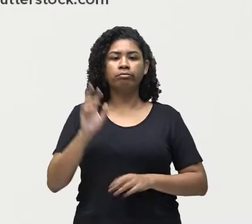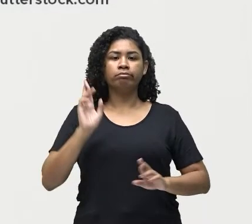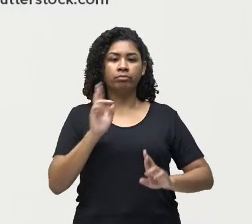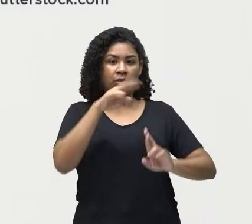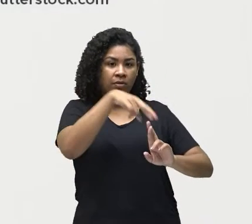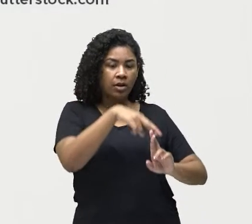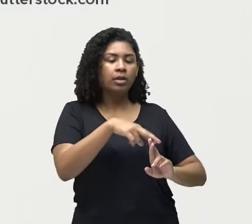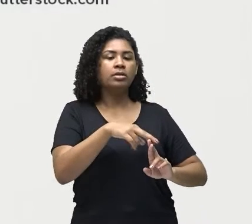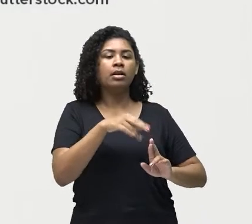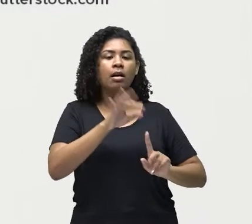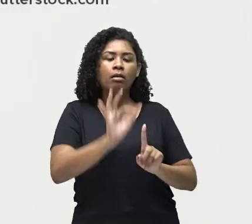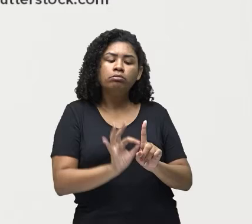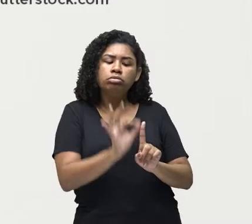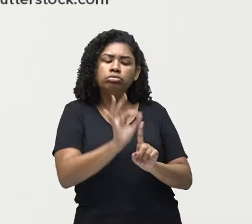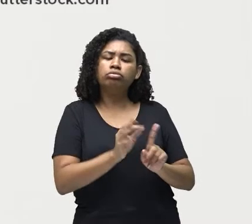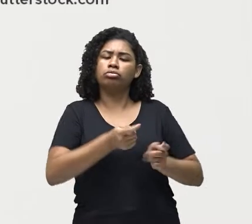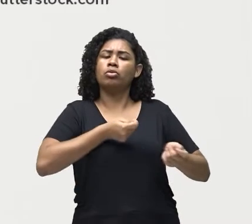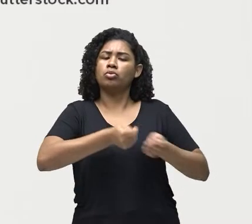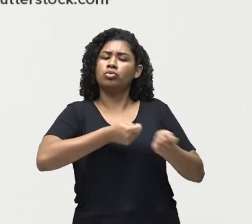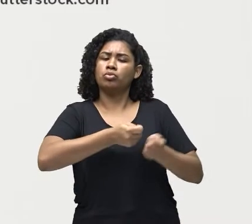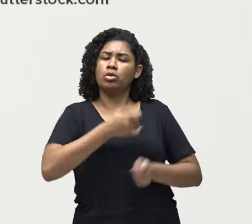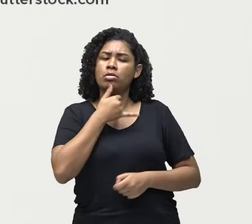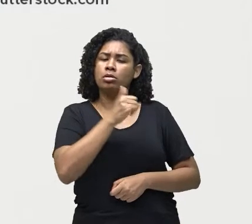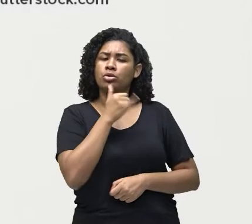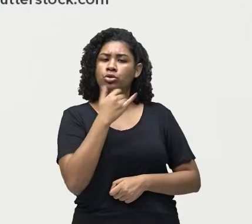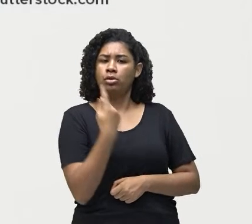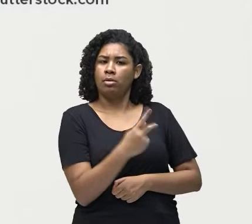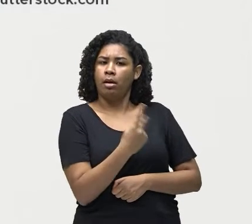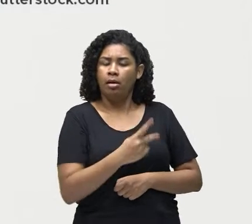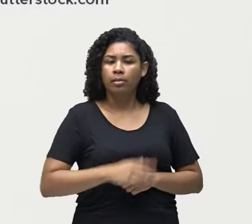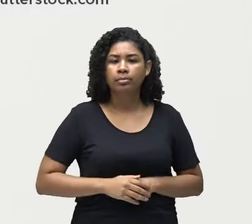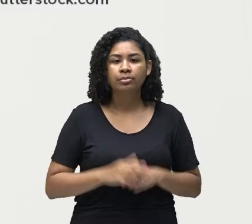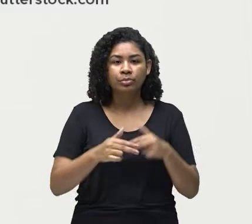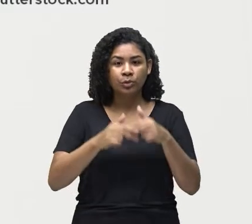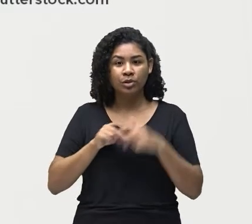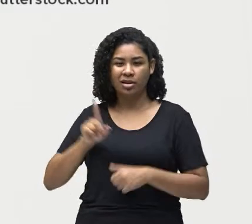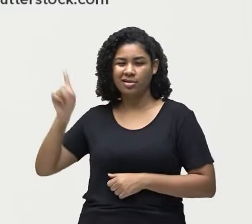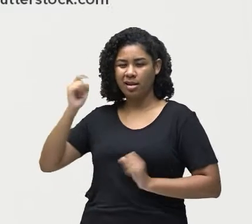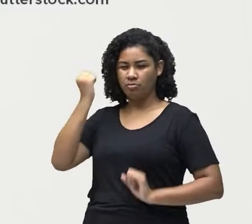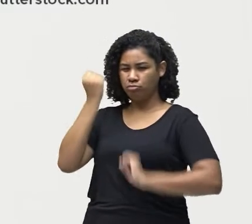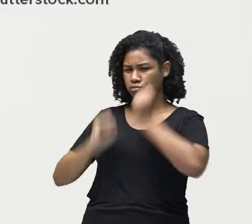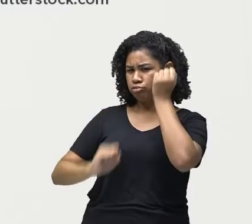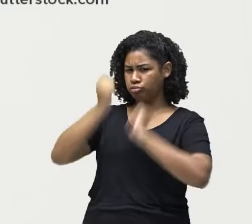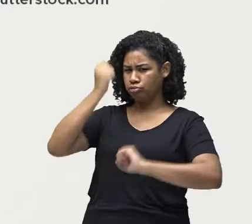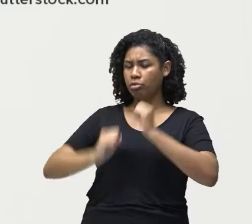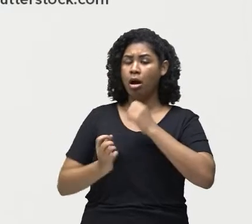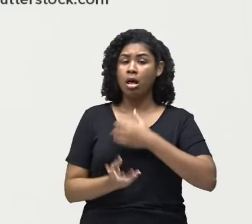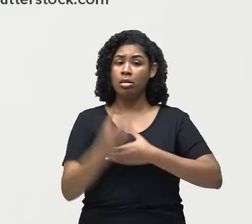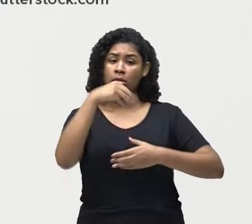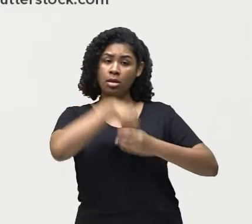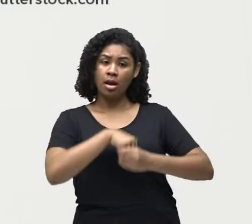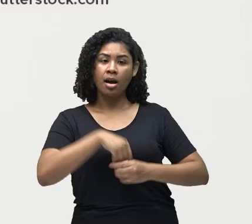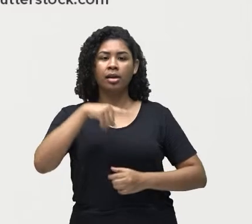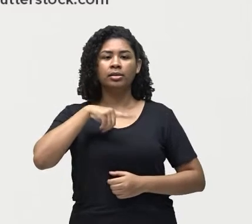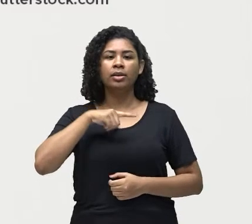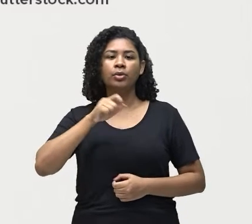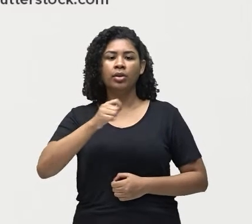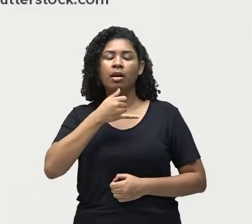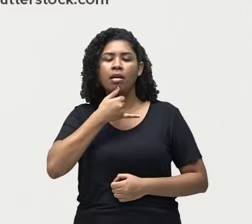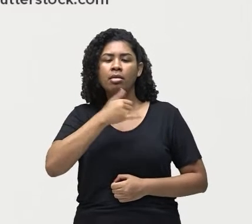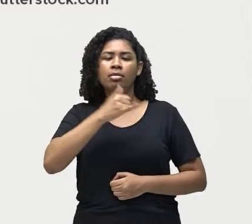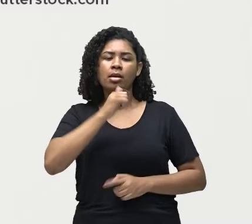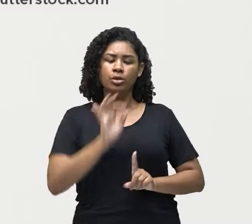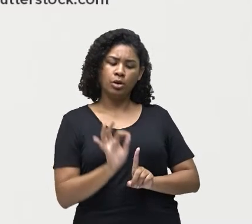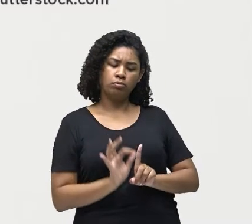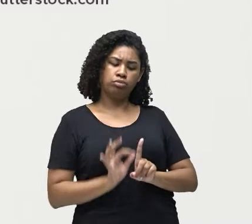que nessa usina existe aqui a energia térmica sendo